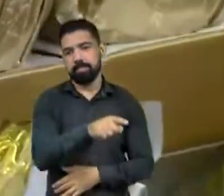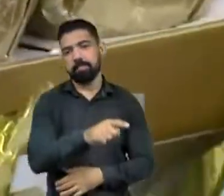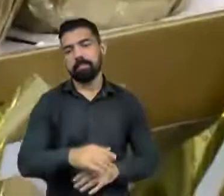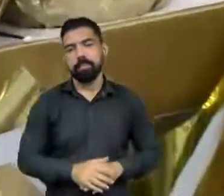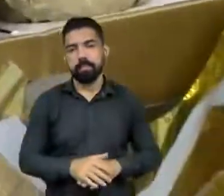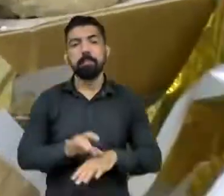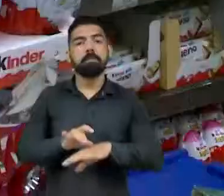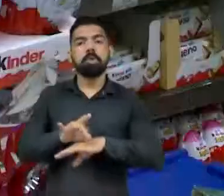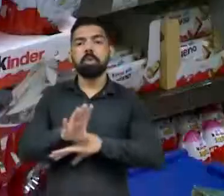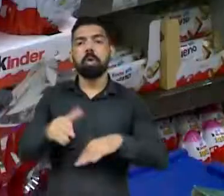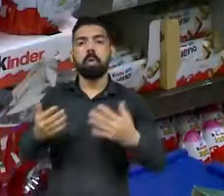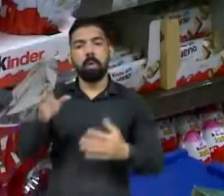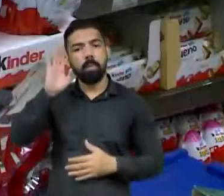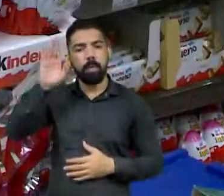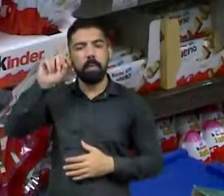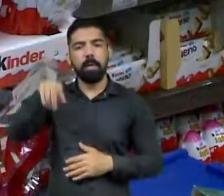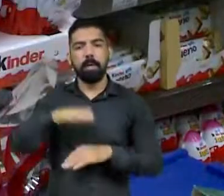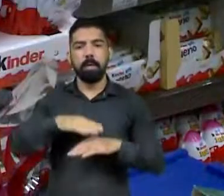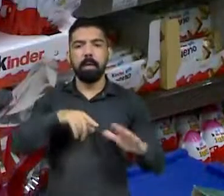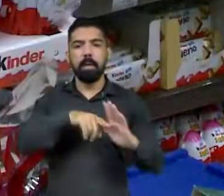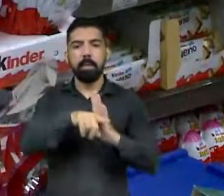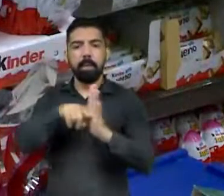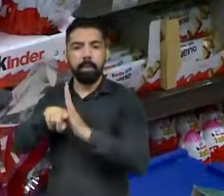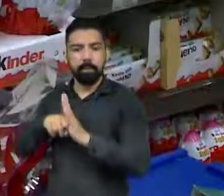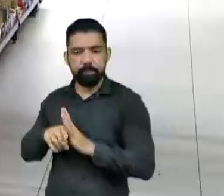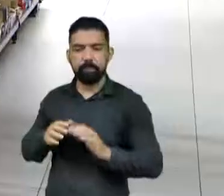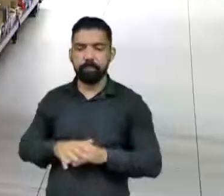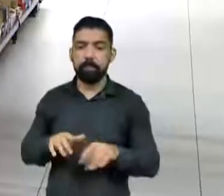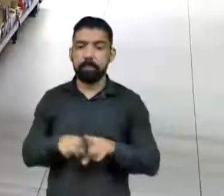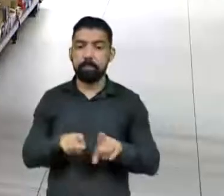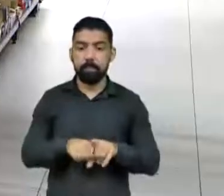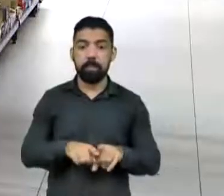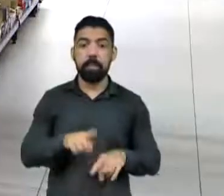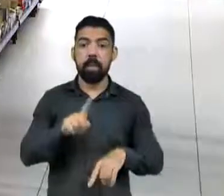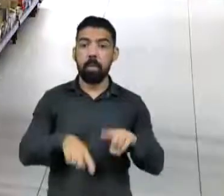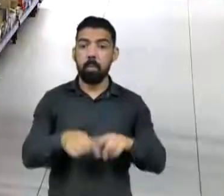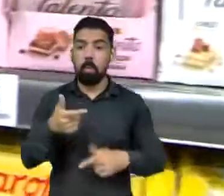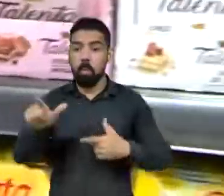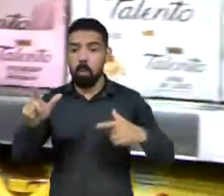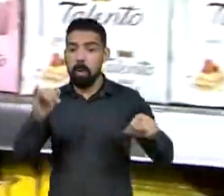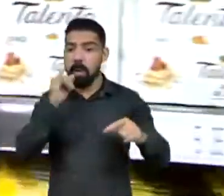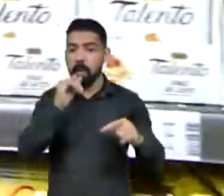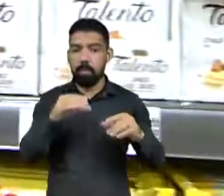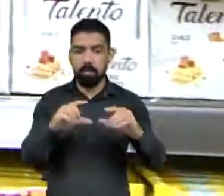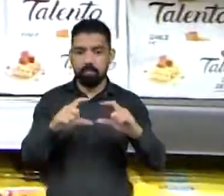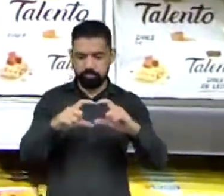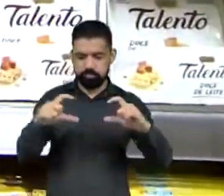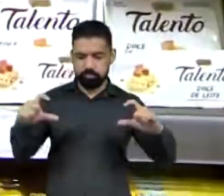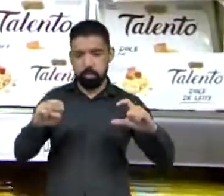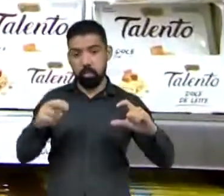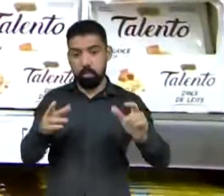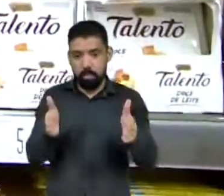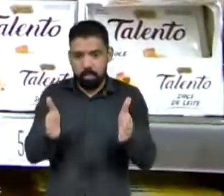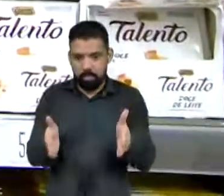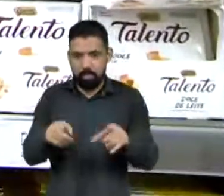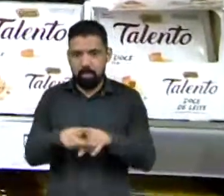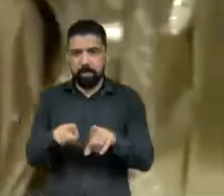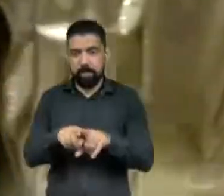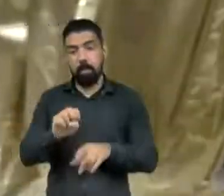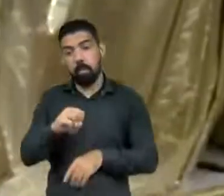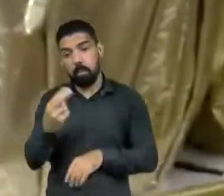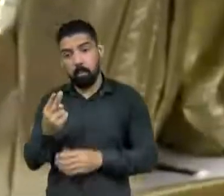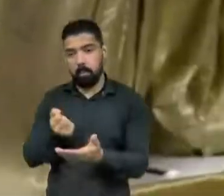pesquisar é fundamental. E produtos alternativos como a barra ou a caixa de chocolate, ou até mesmo os ingredientes para fazer uma